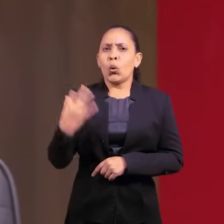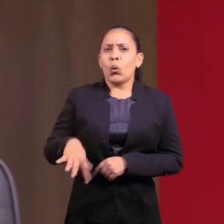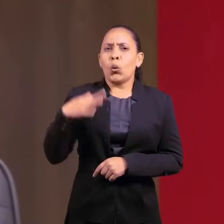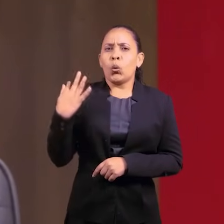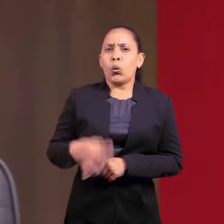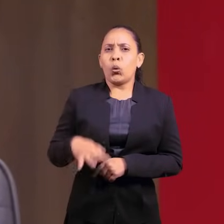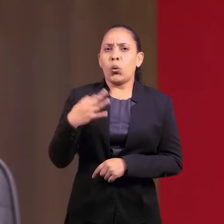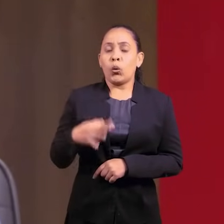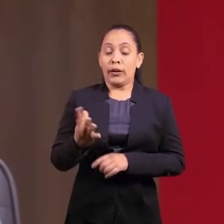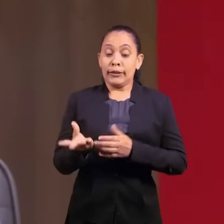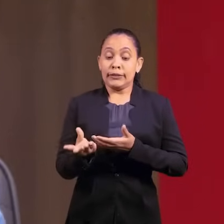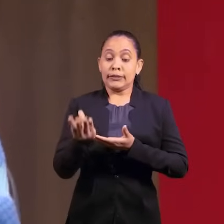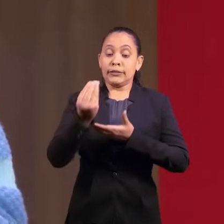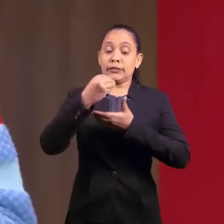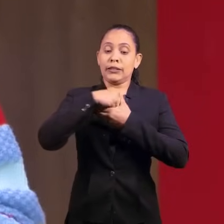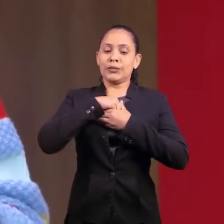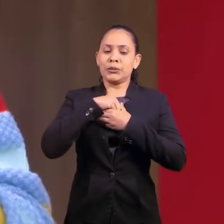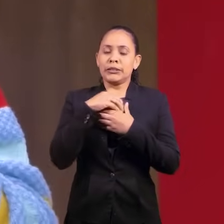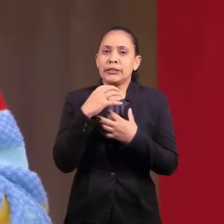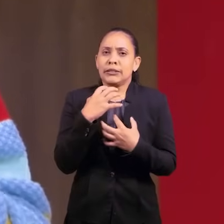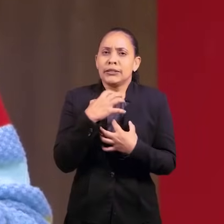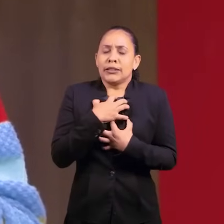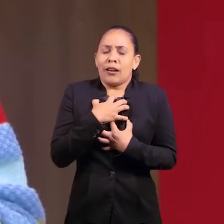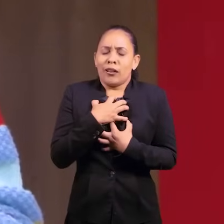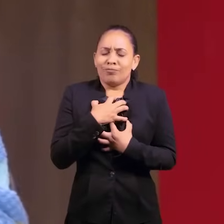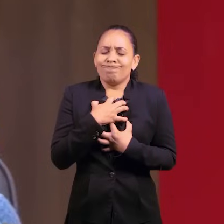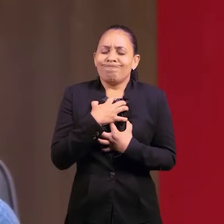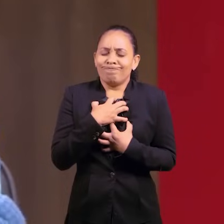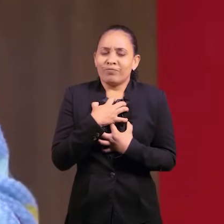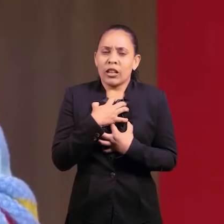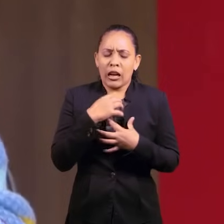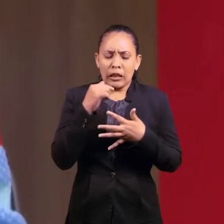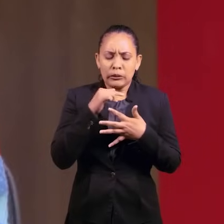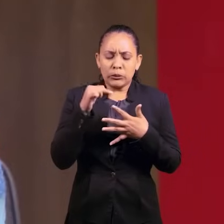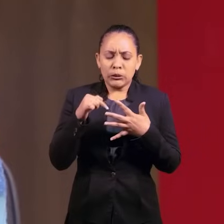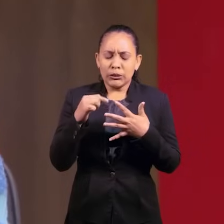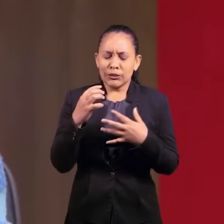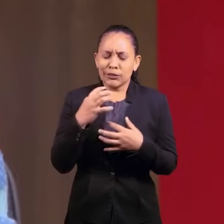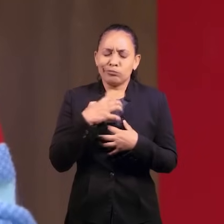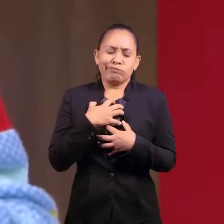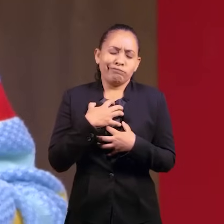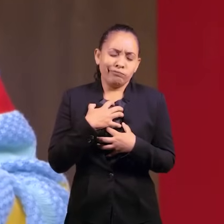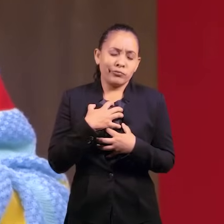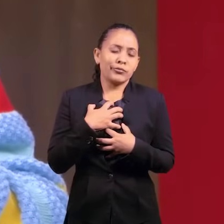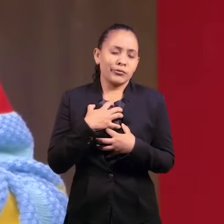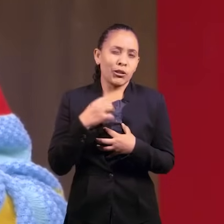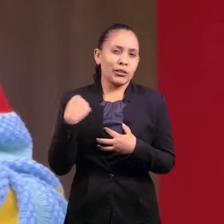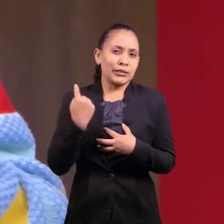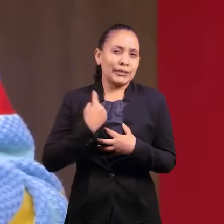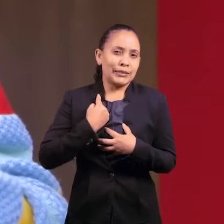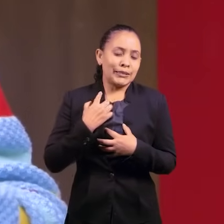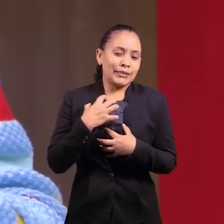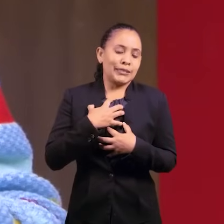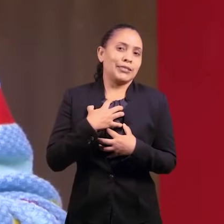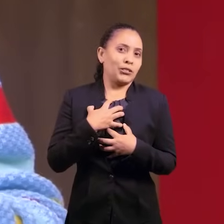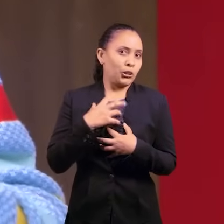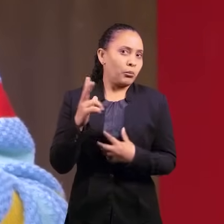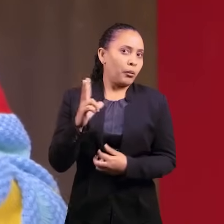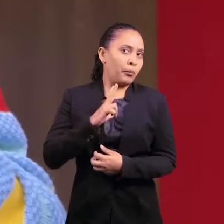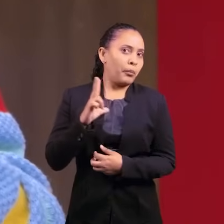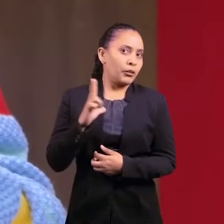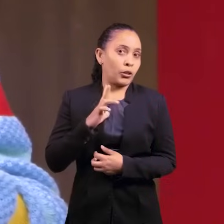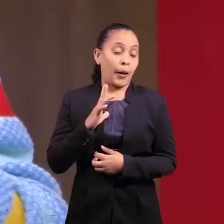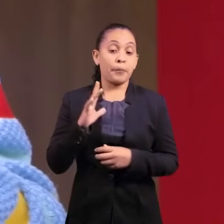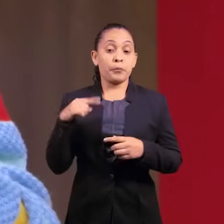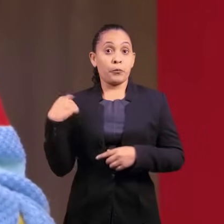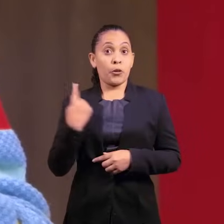nós sabemos o quanto que dói cada coisa em nós, só nós sabemos. Então, o perdão, quando nós falamos